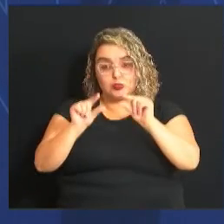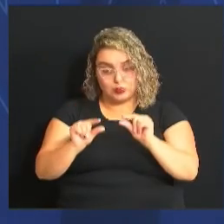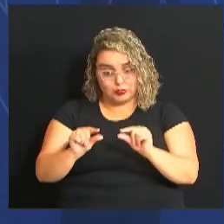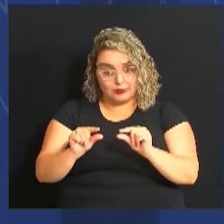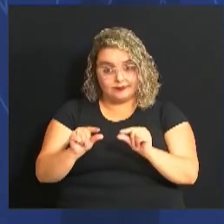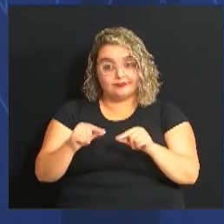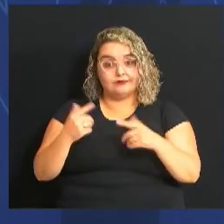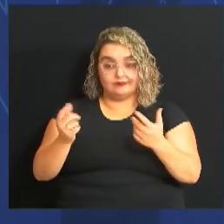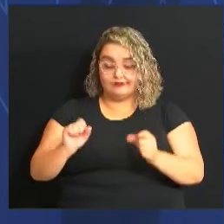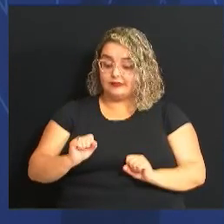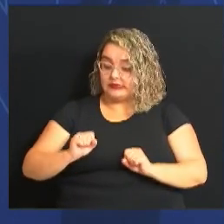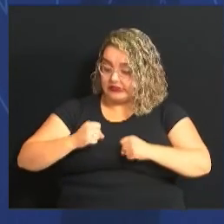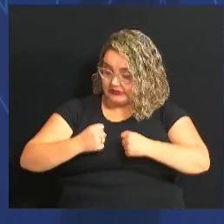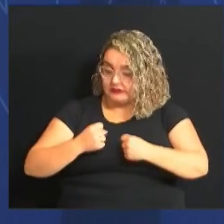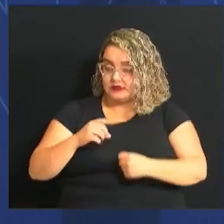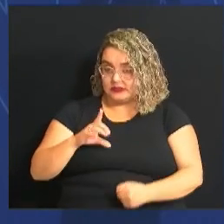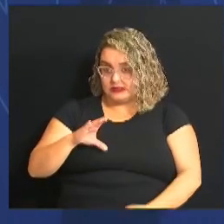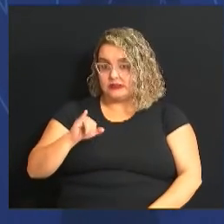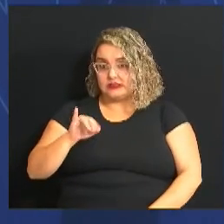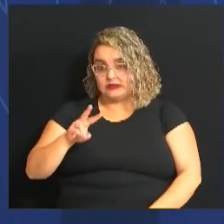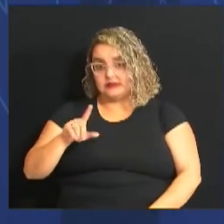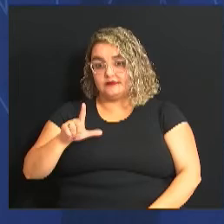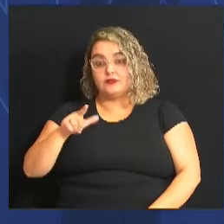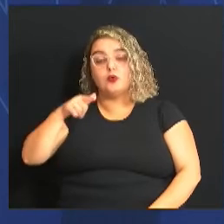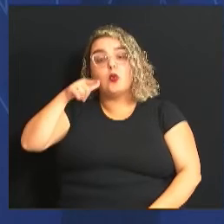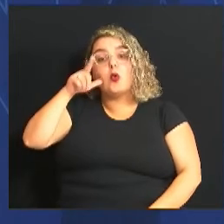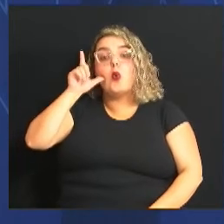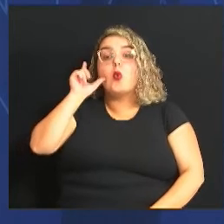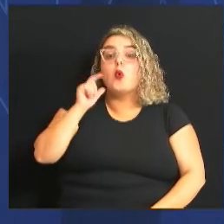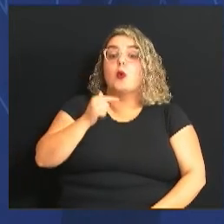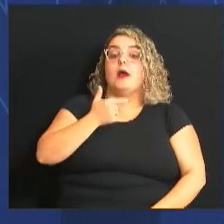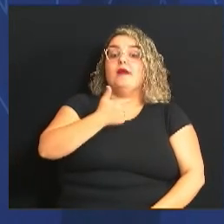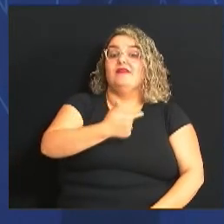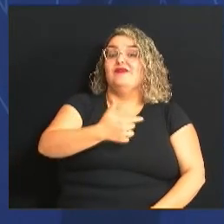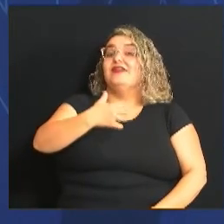a Defesa Civil, ontem o índice atingiu